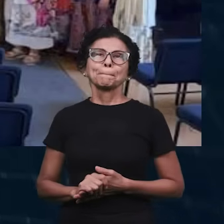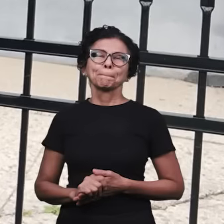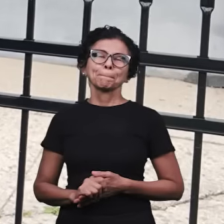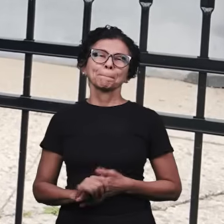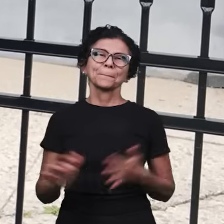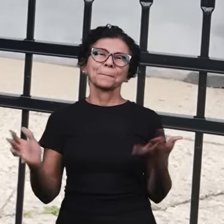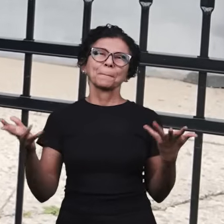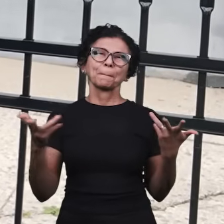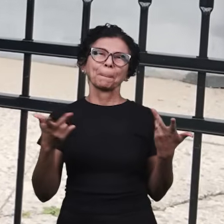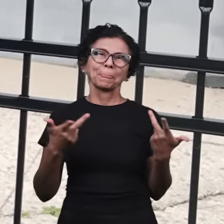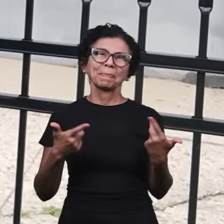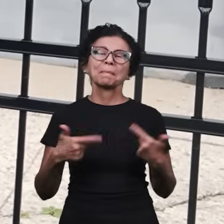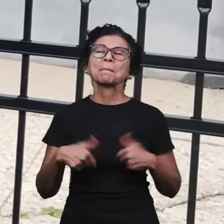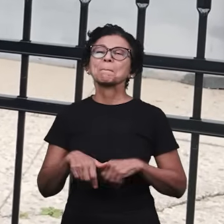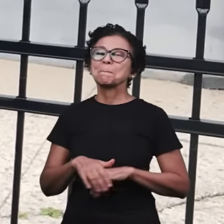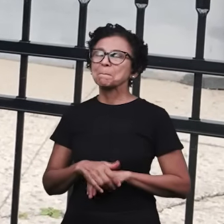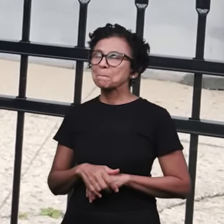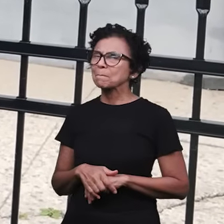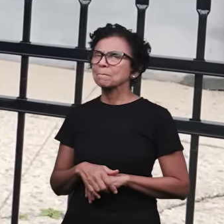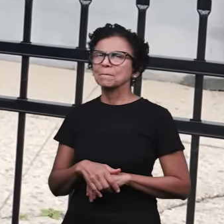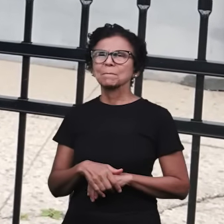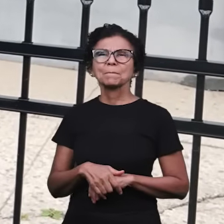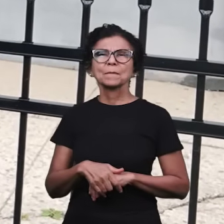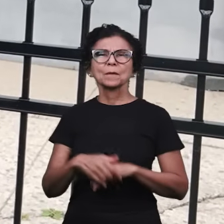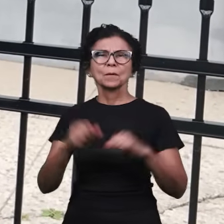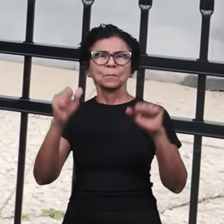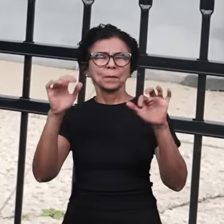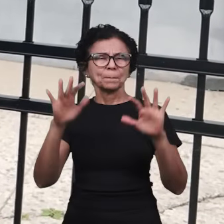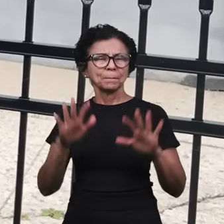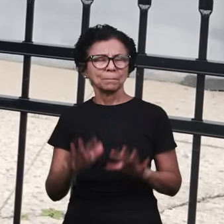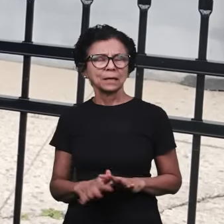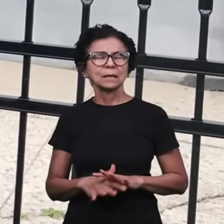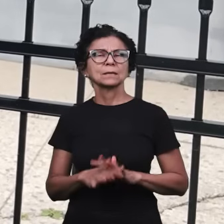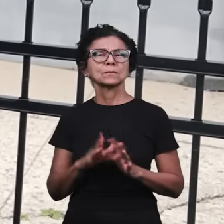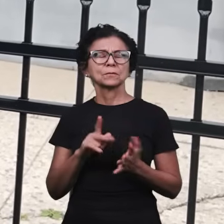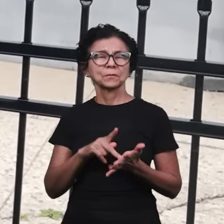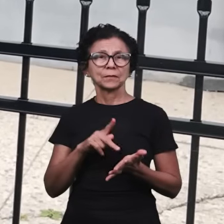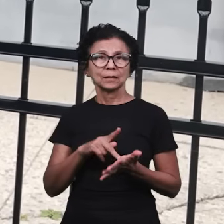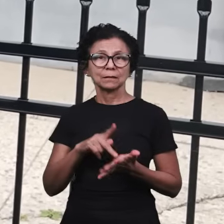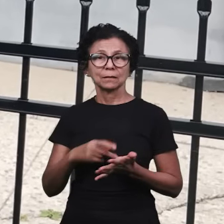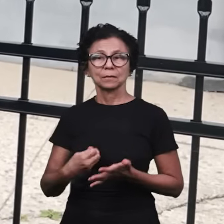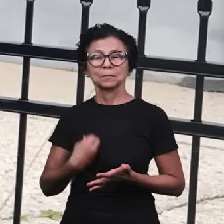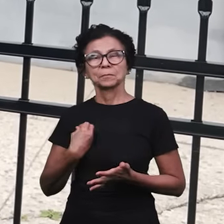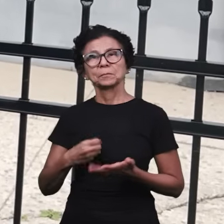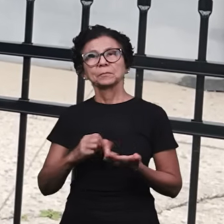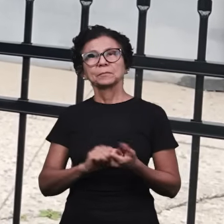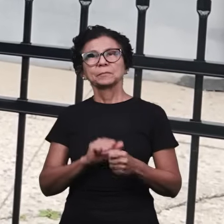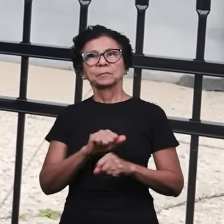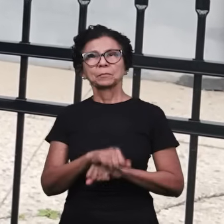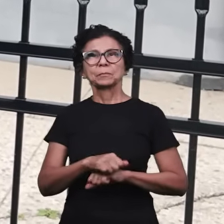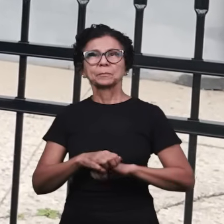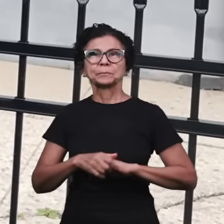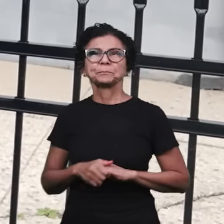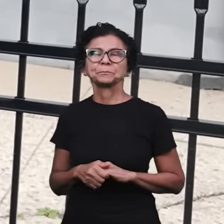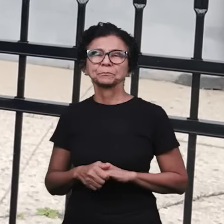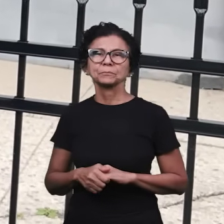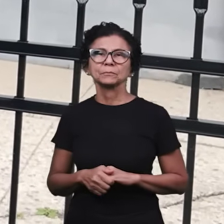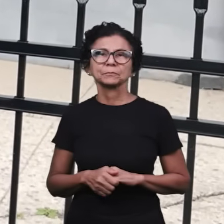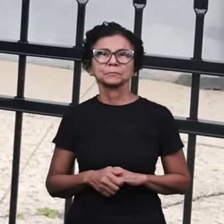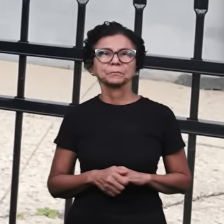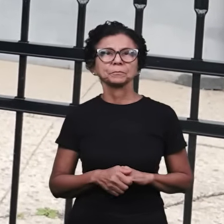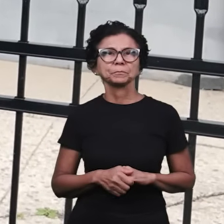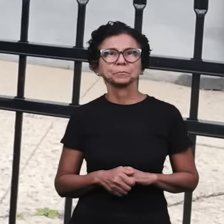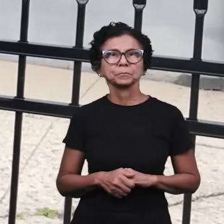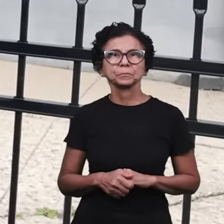Senhor. Maravilha! Realmente foi muito gratificante e edificante participar desse seminário. Glória a